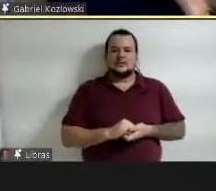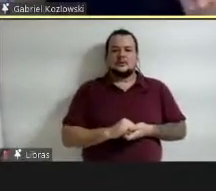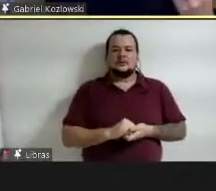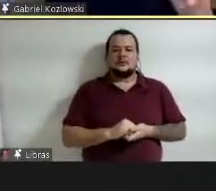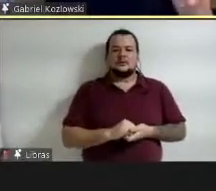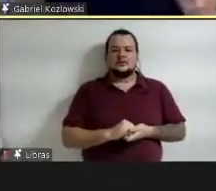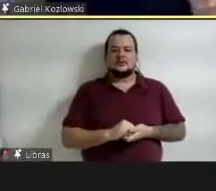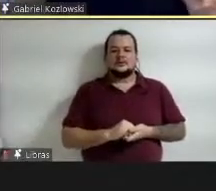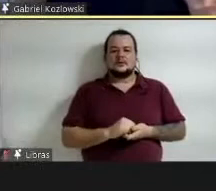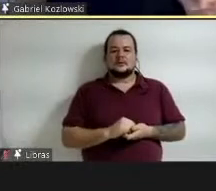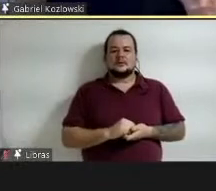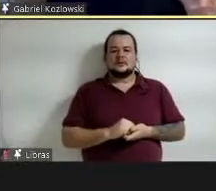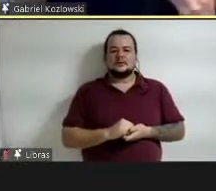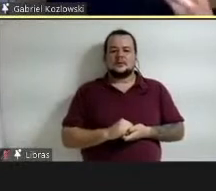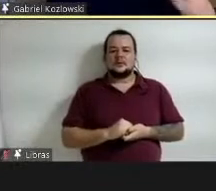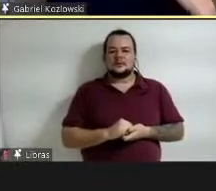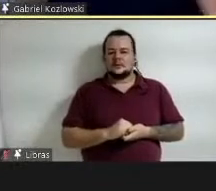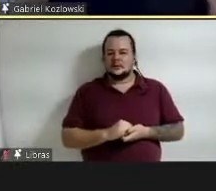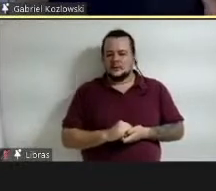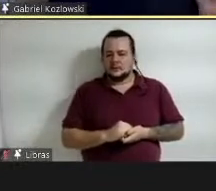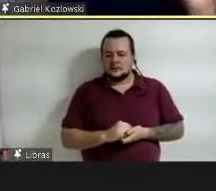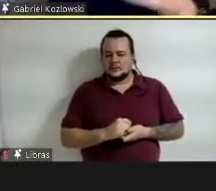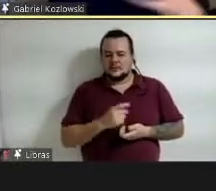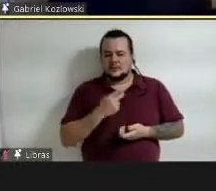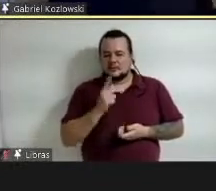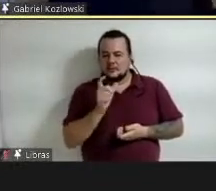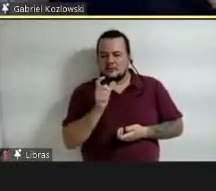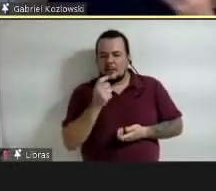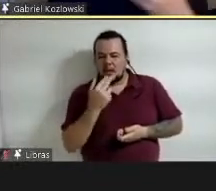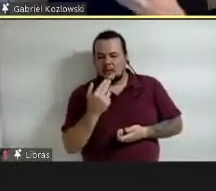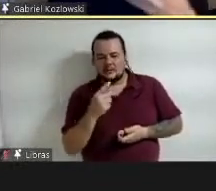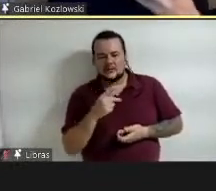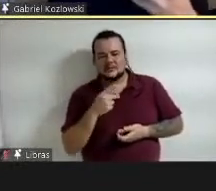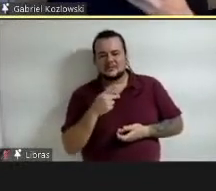do Superstudio, a gente não fala